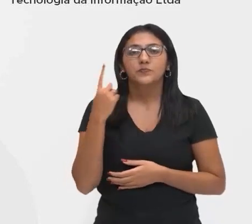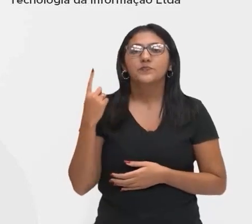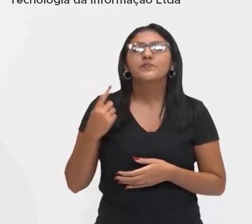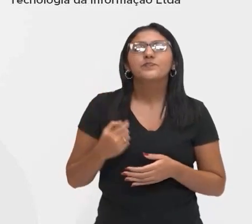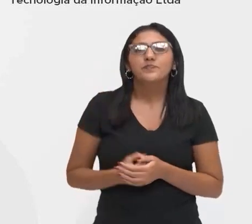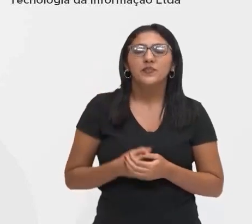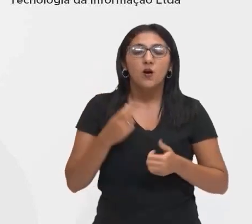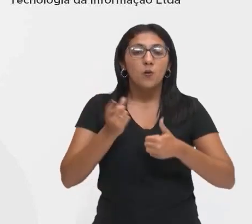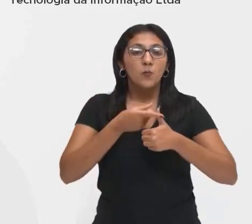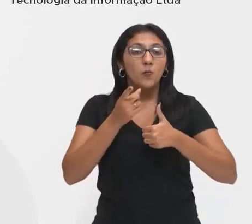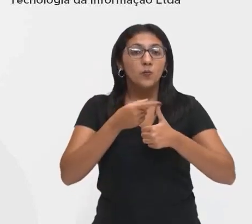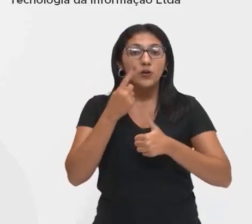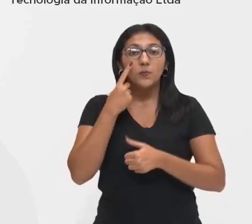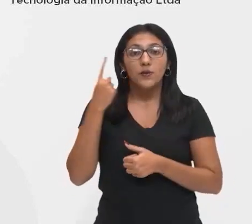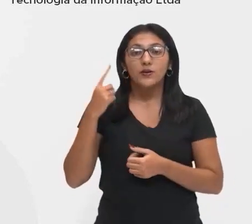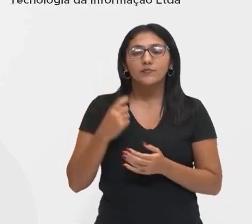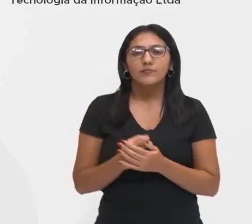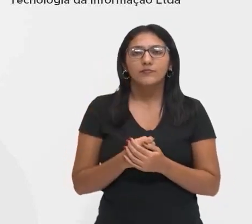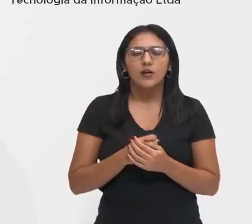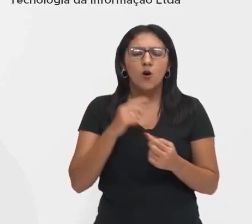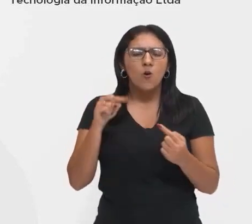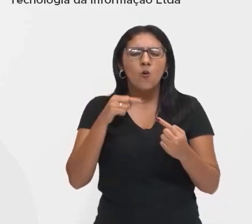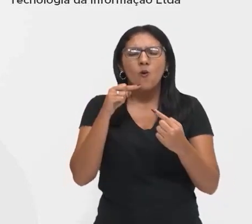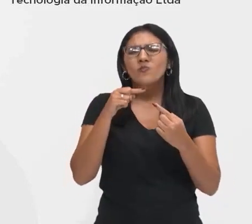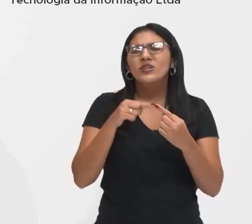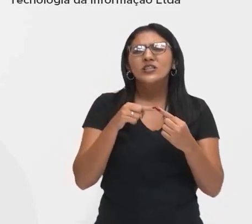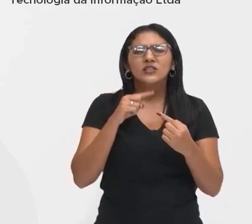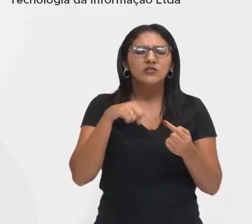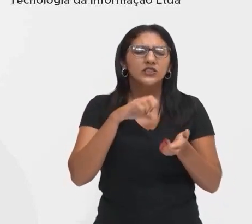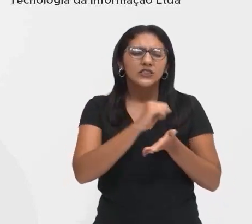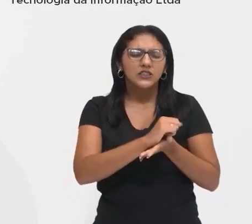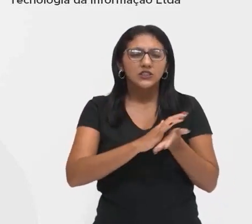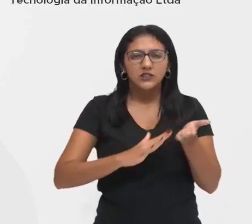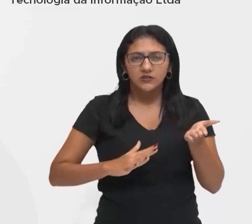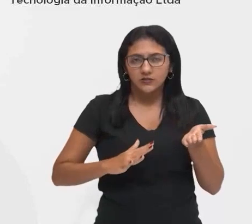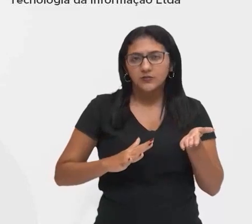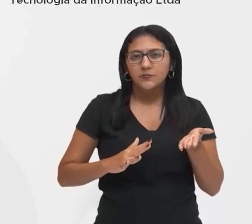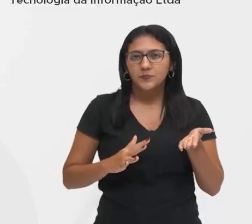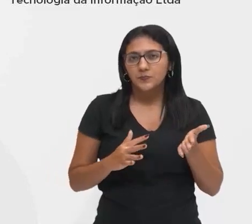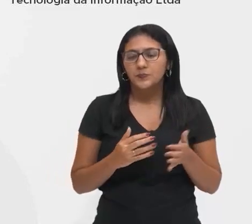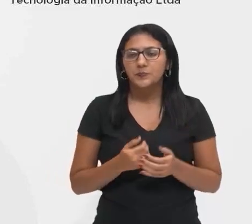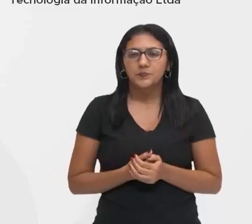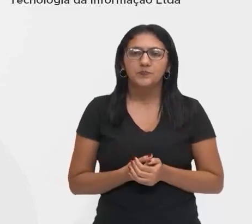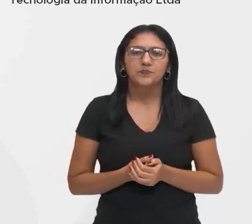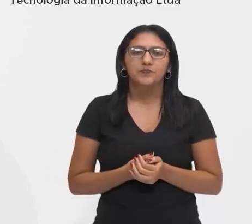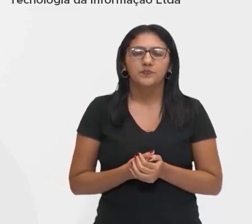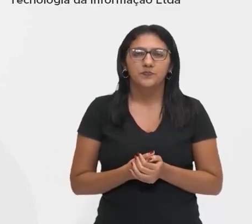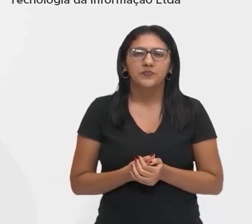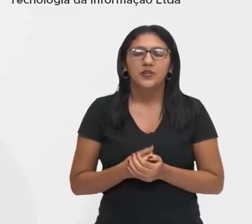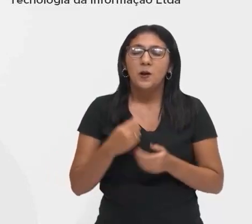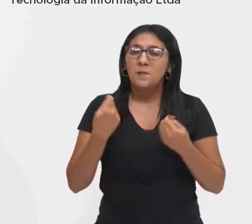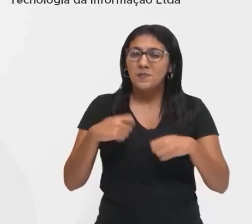O primeiro, objetivo da atividade, tá? Então, nós temos que